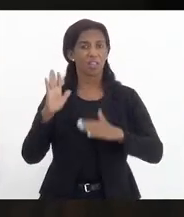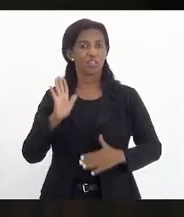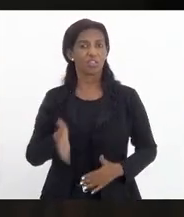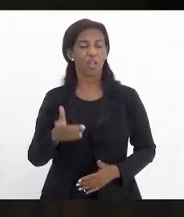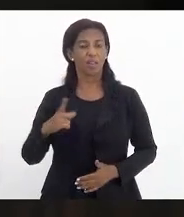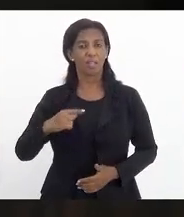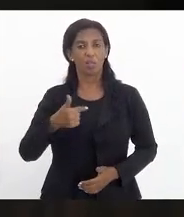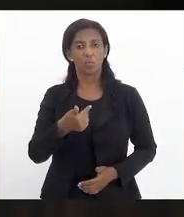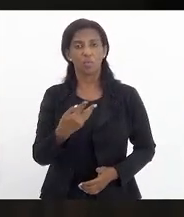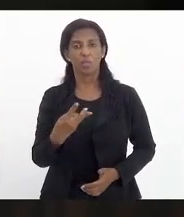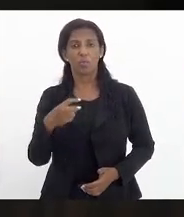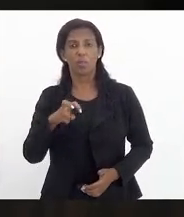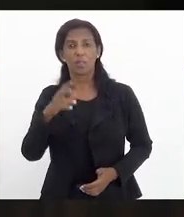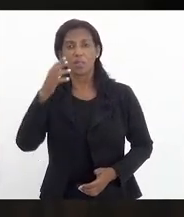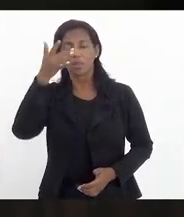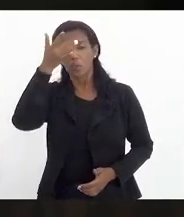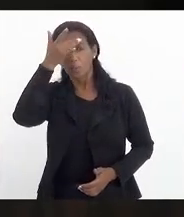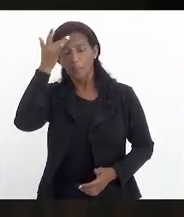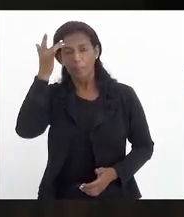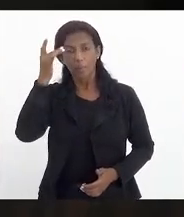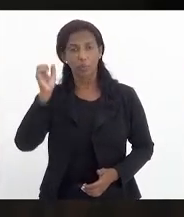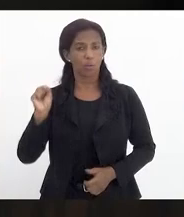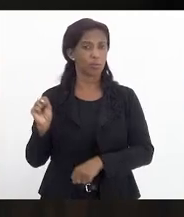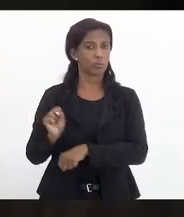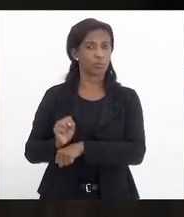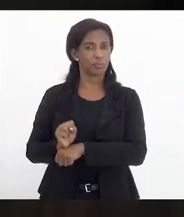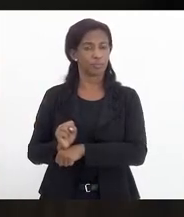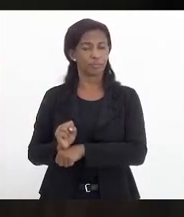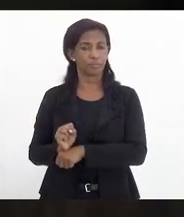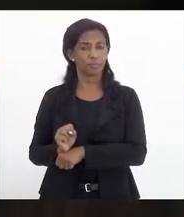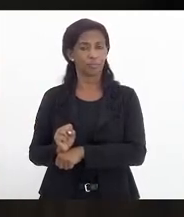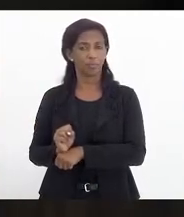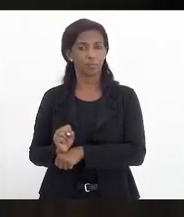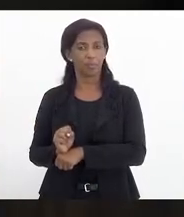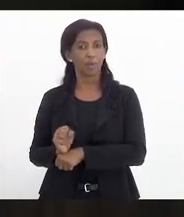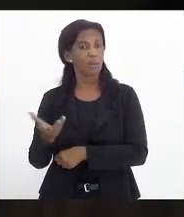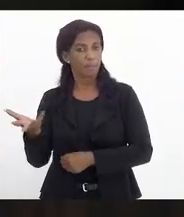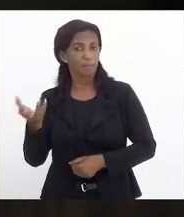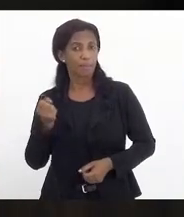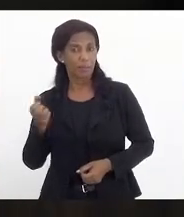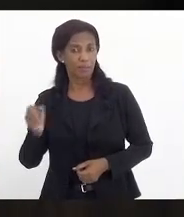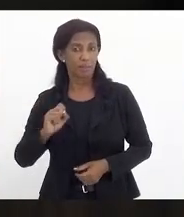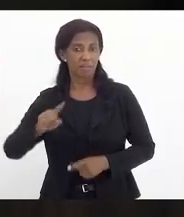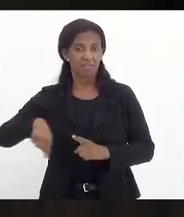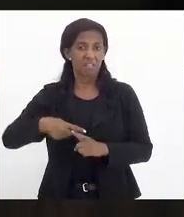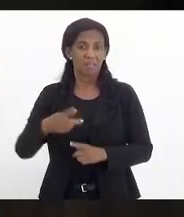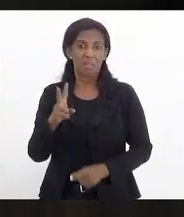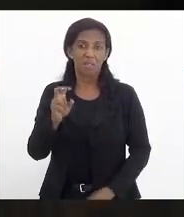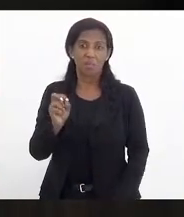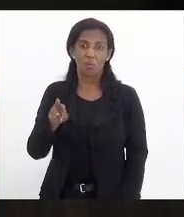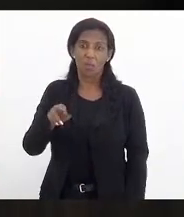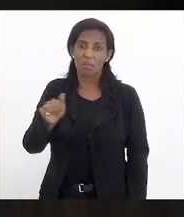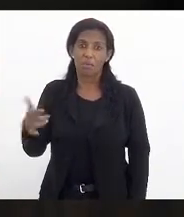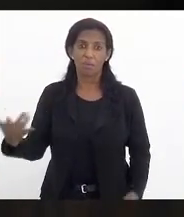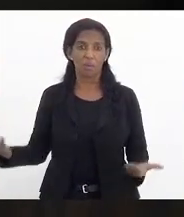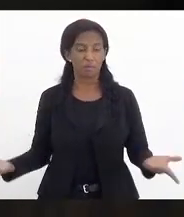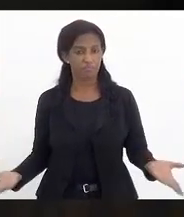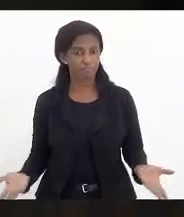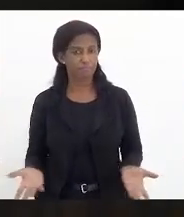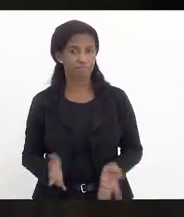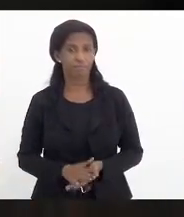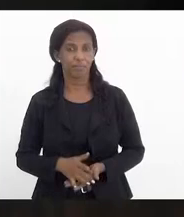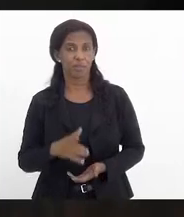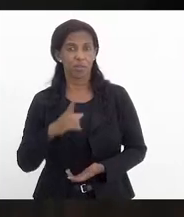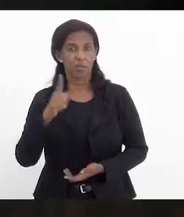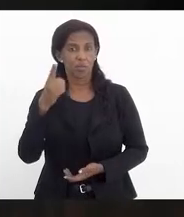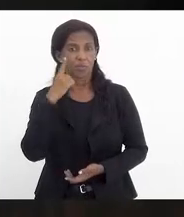245 mil servidores e beneficiários, 245 mil beneficiados, terá mais 50 mil, quer dizer, aí você